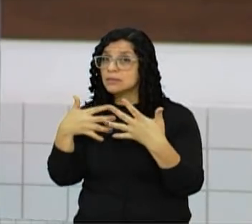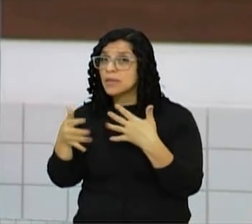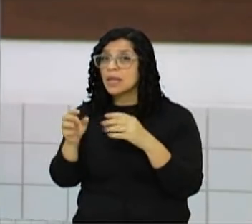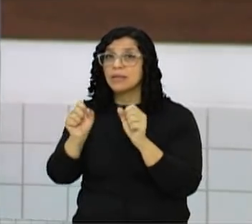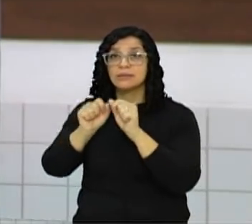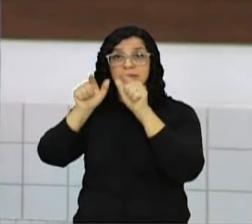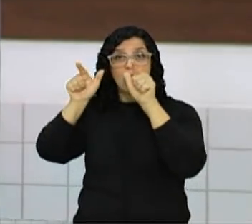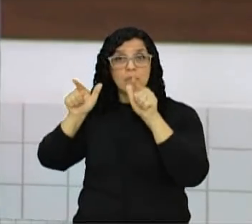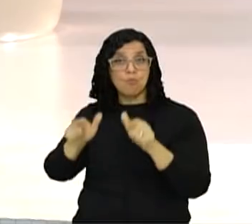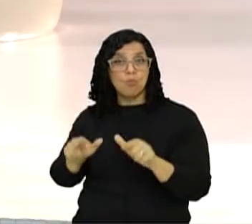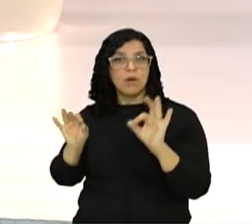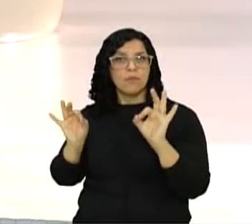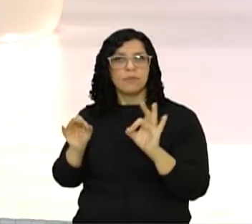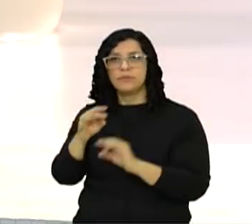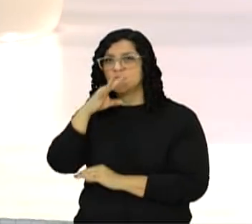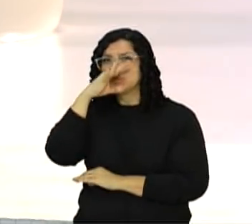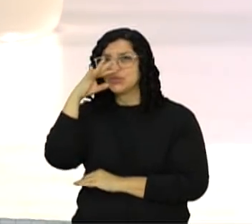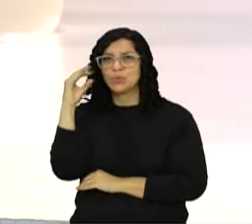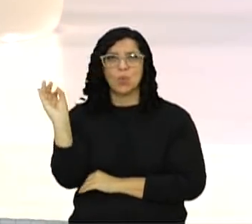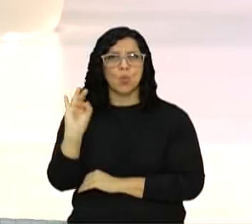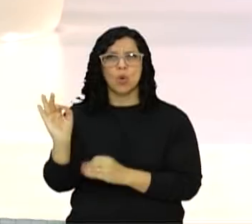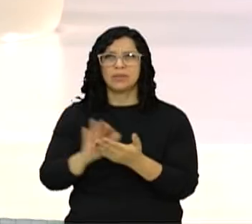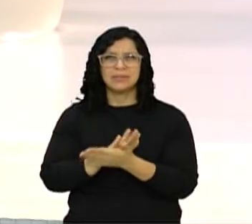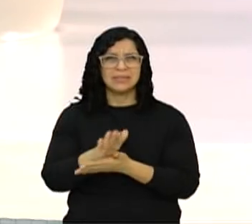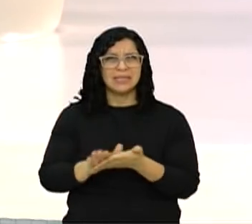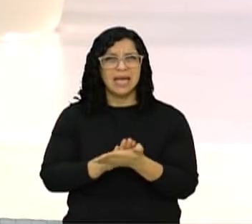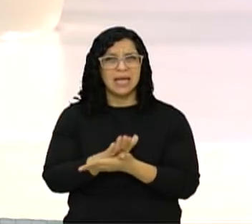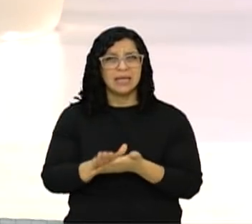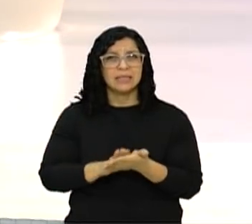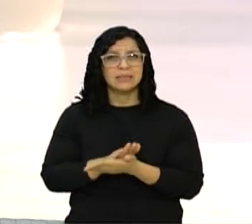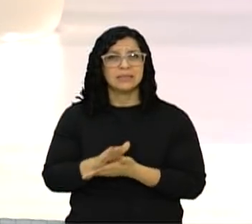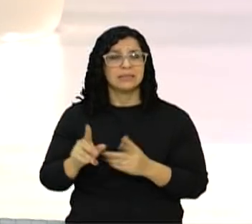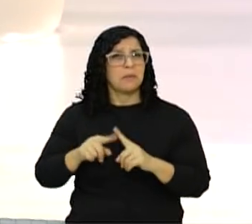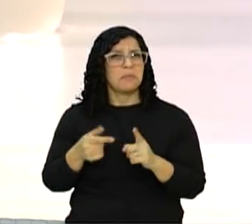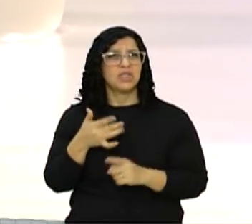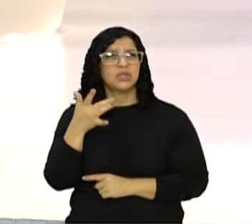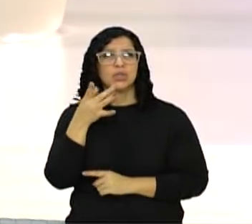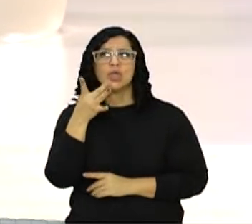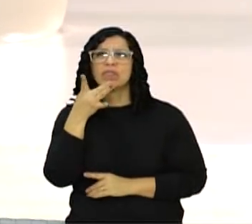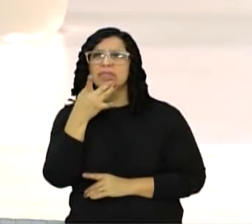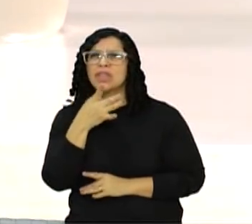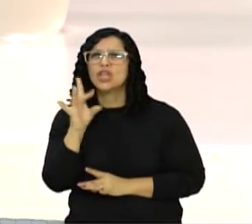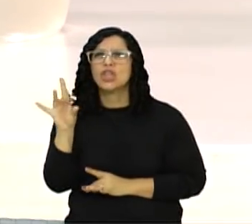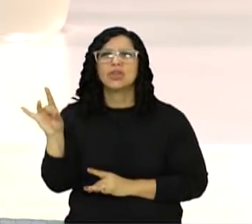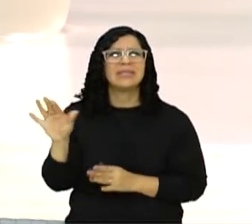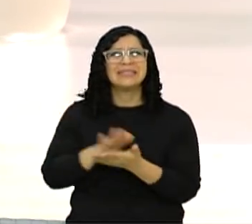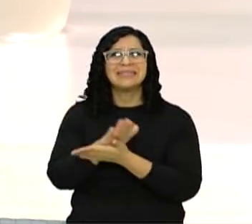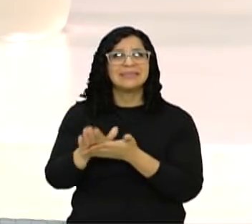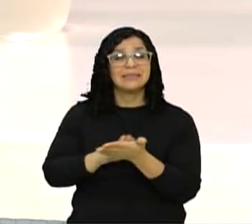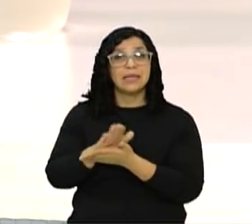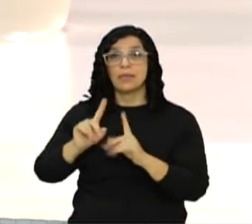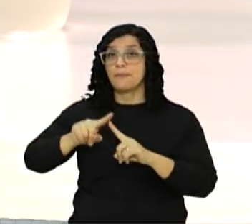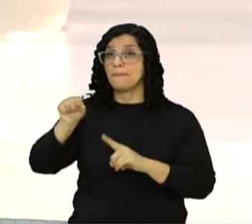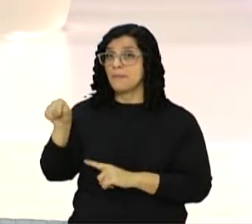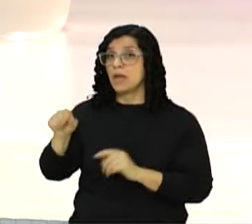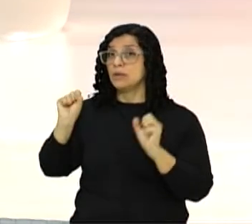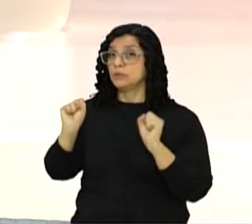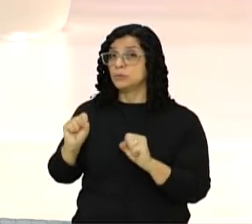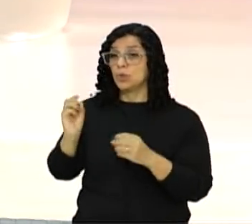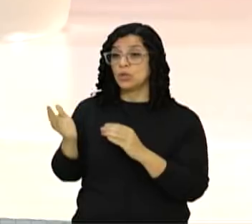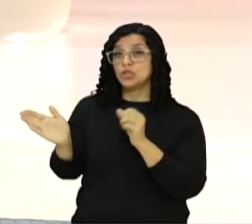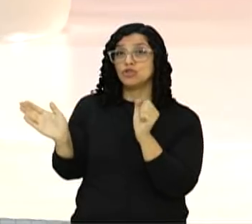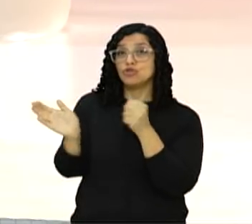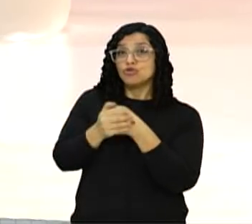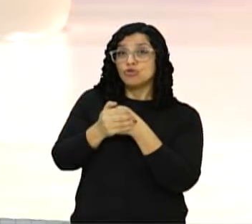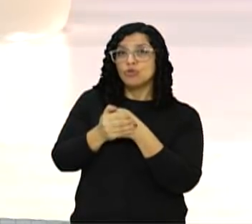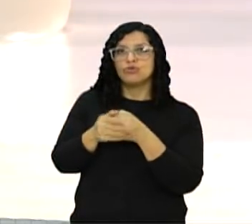transparente. Ela pode, não tem cheiro, não ter um gosto. mas ela pode apresentar